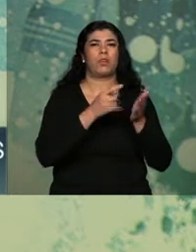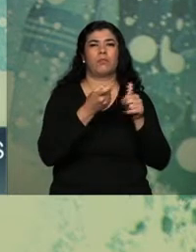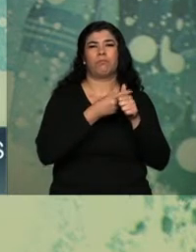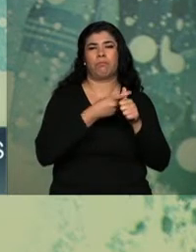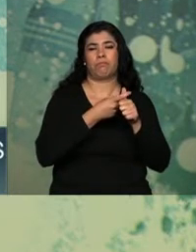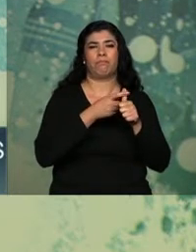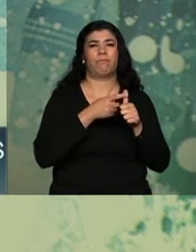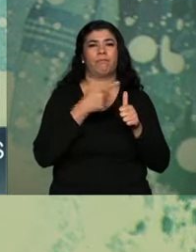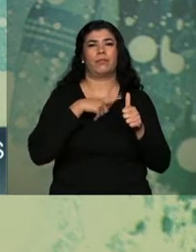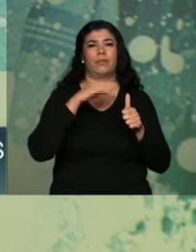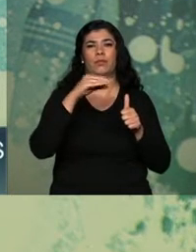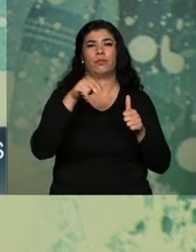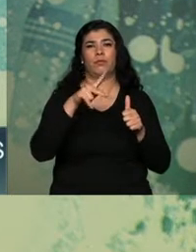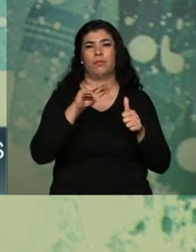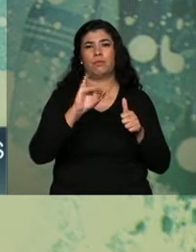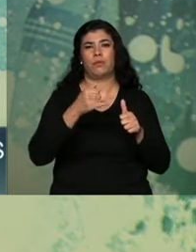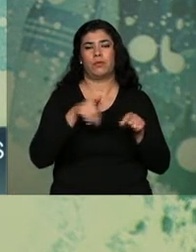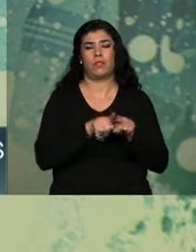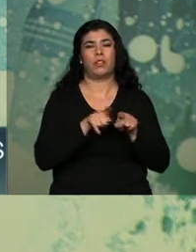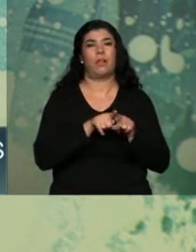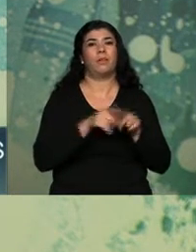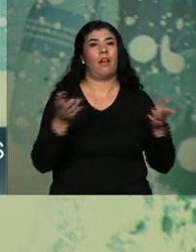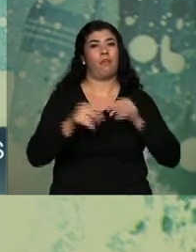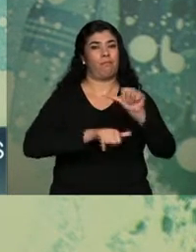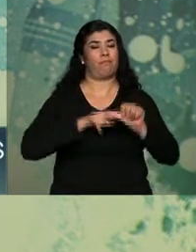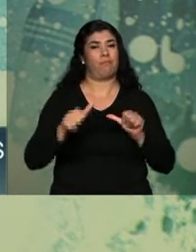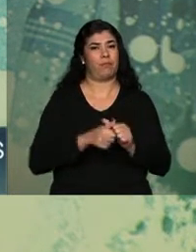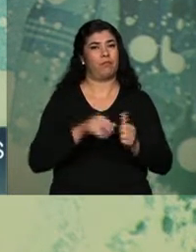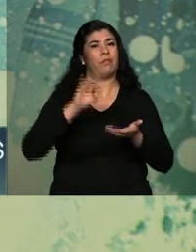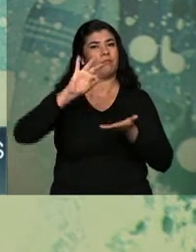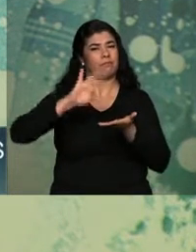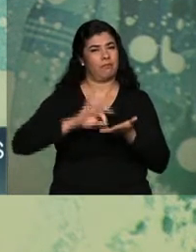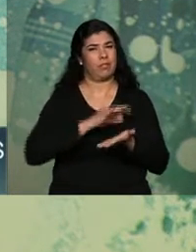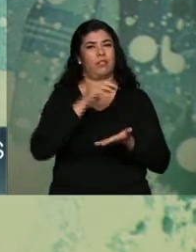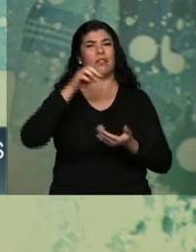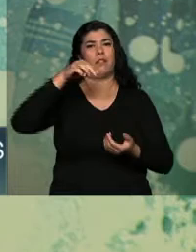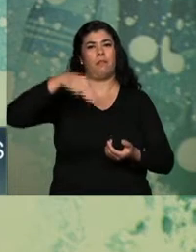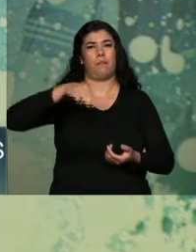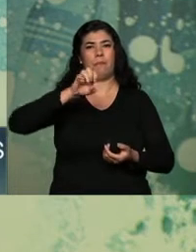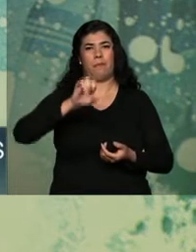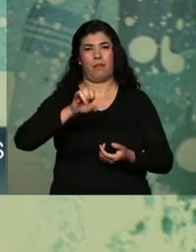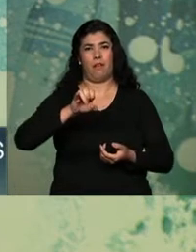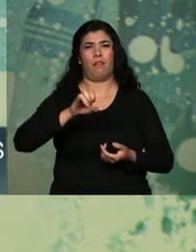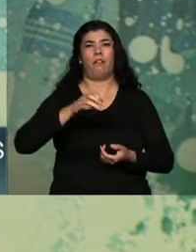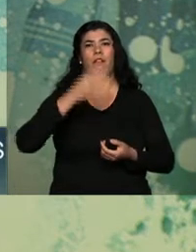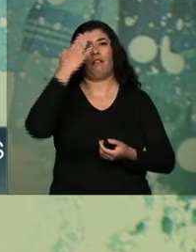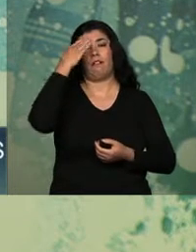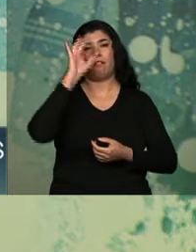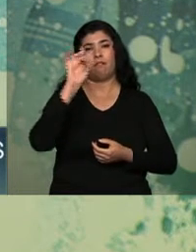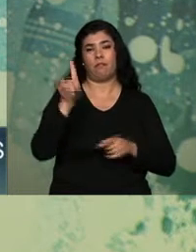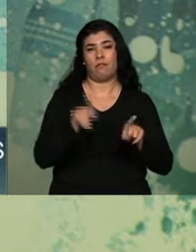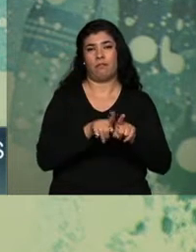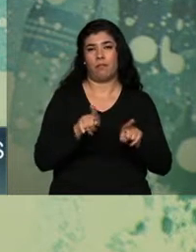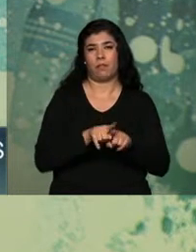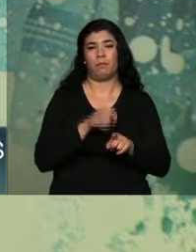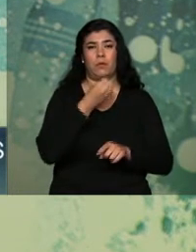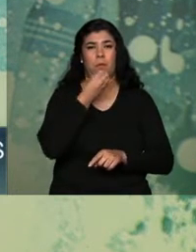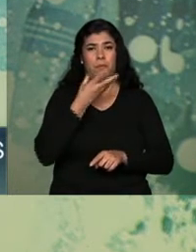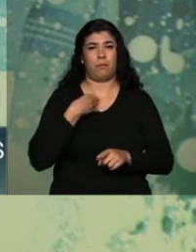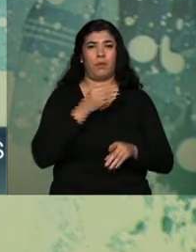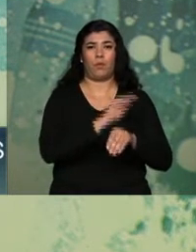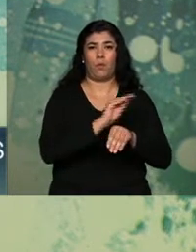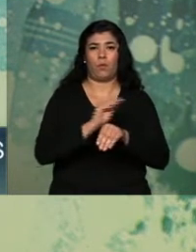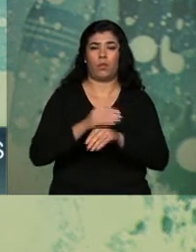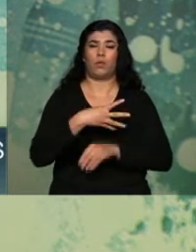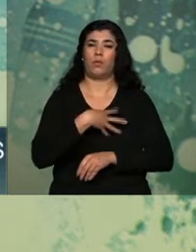mundo empresarial. Consegui fazer um MEI, fiz. Graças a Deus tá bem, meus filhos também